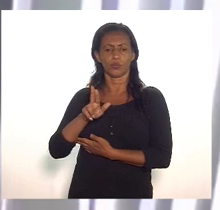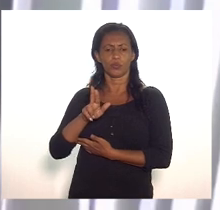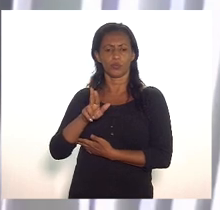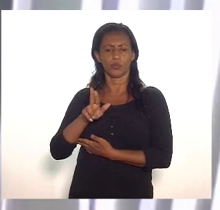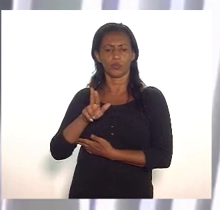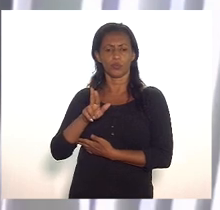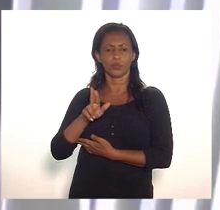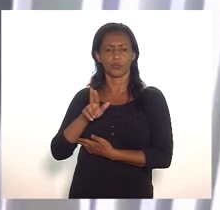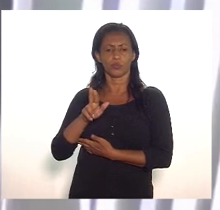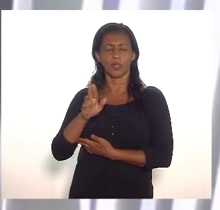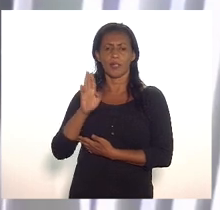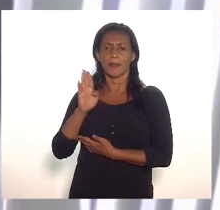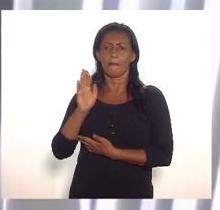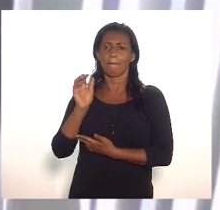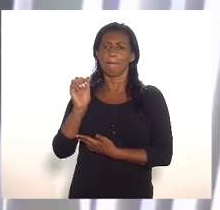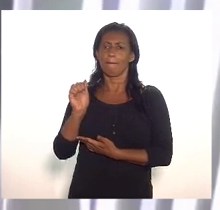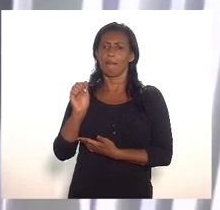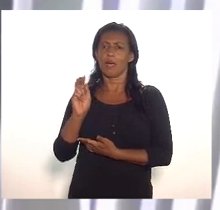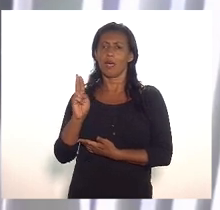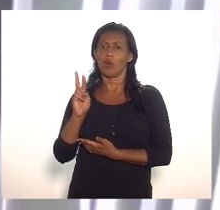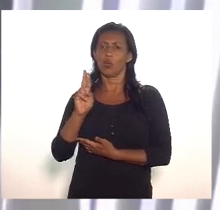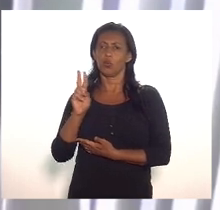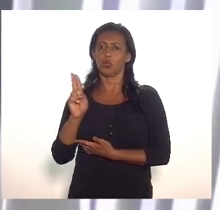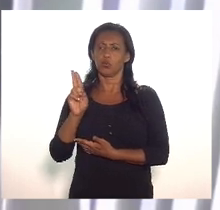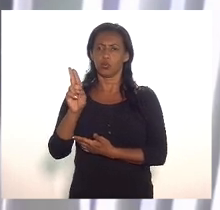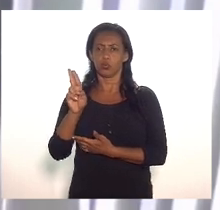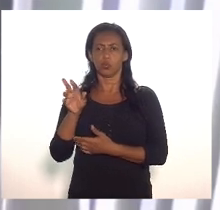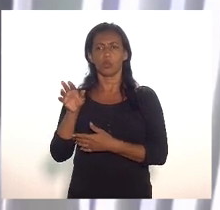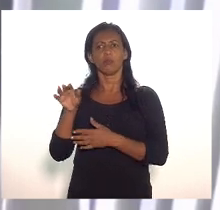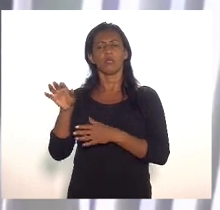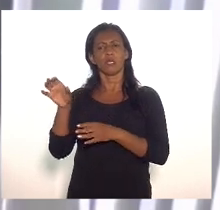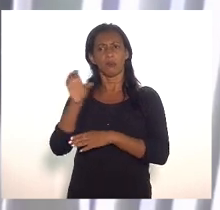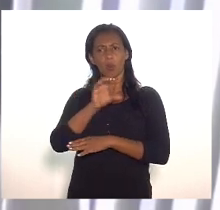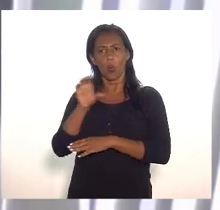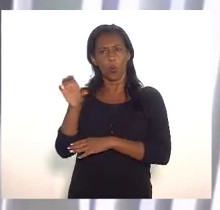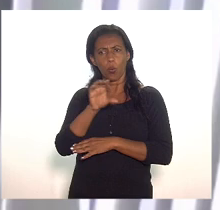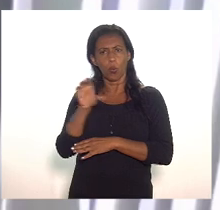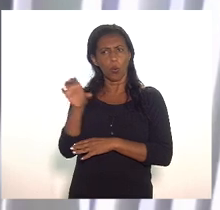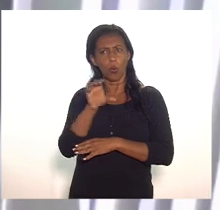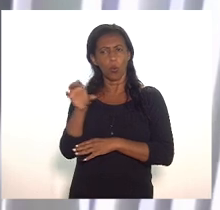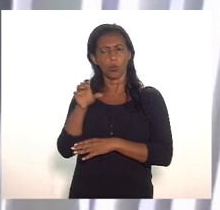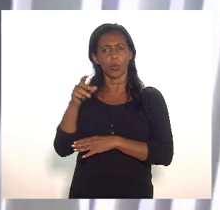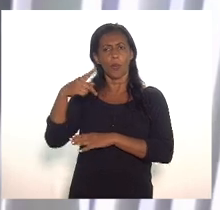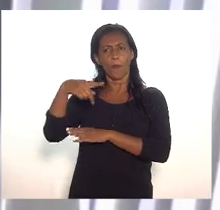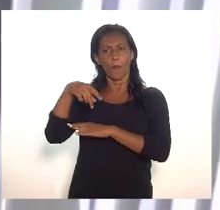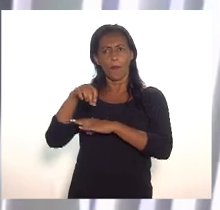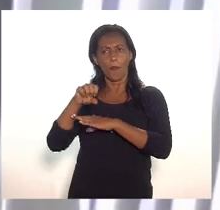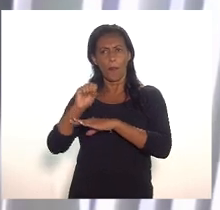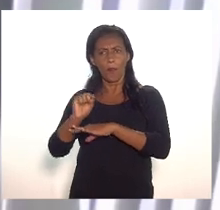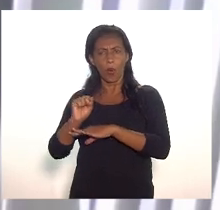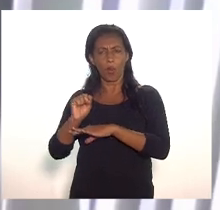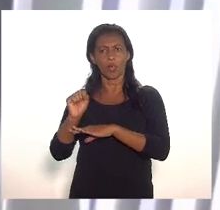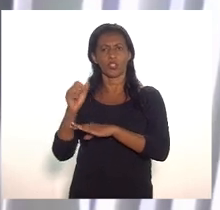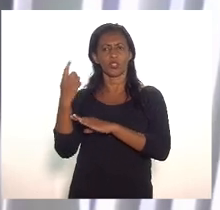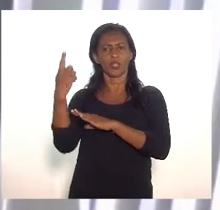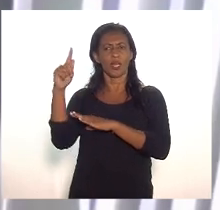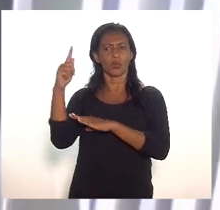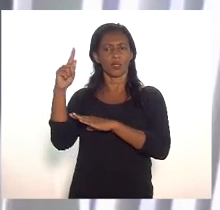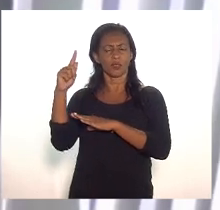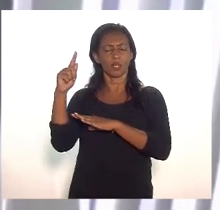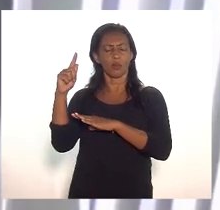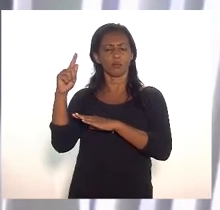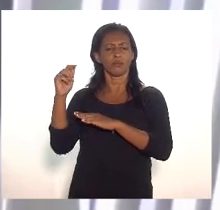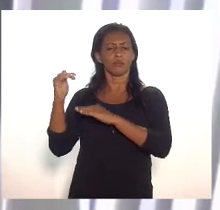o Centro Universitário em Bauru, e que coordenou um programa de pós-graduação, o Centro Universitário de Bauru, coordenou um programa